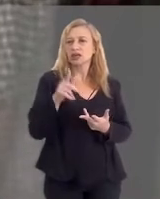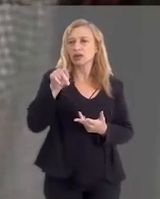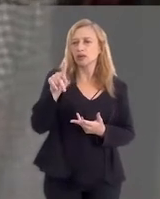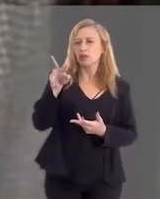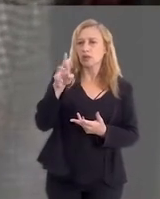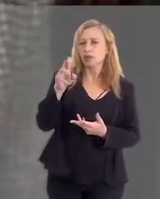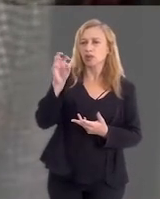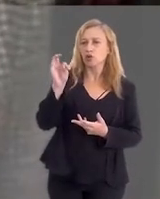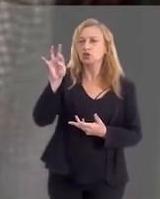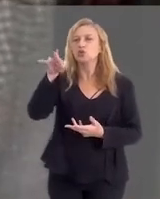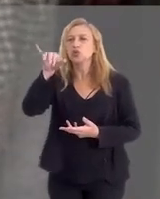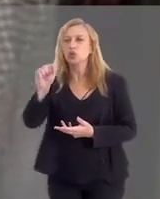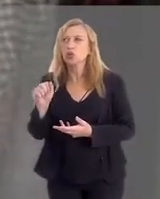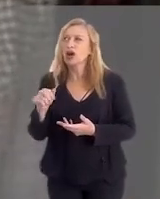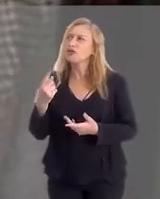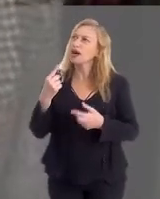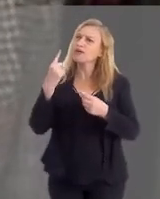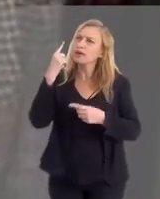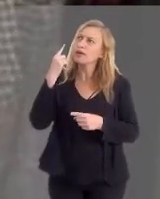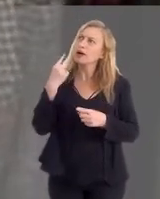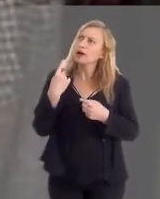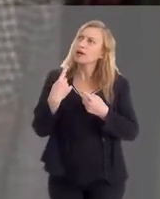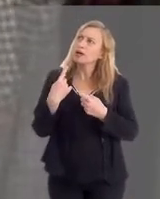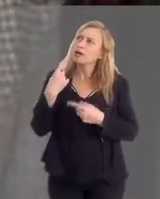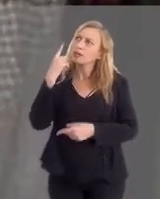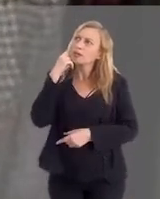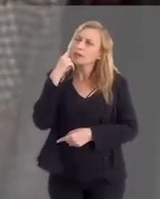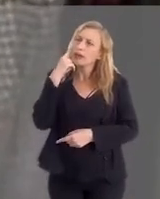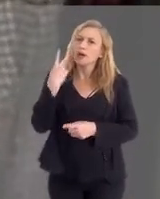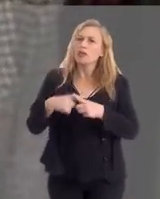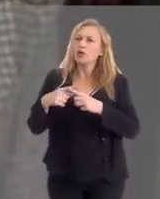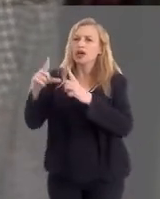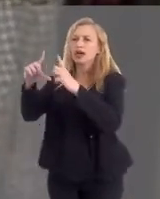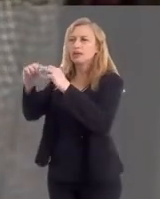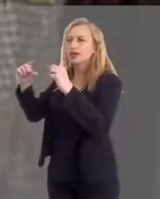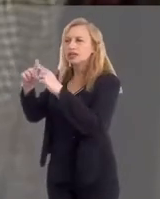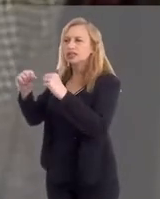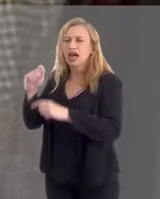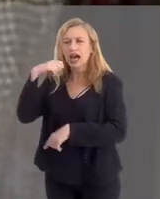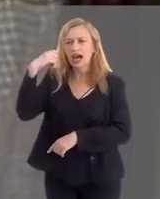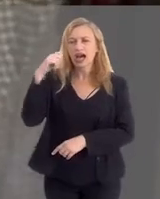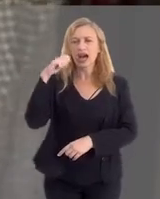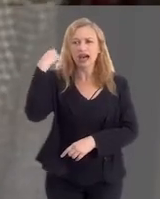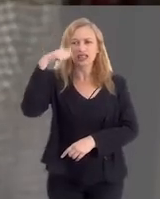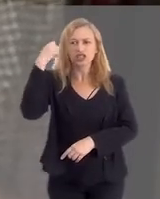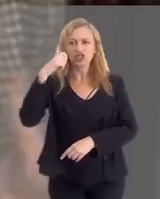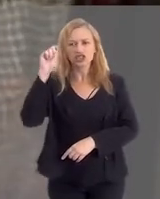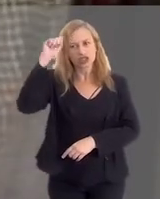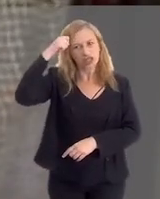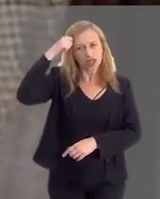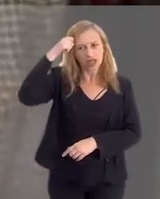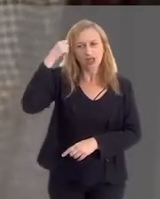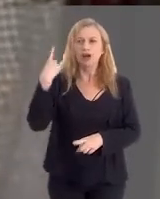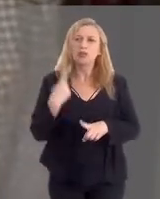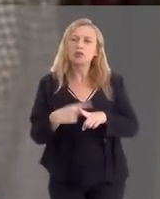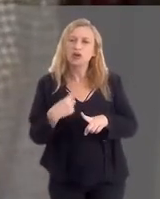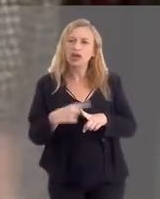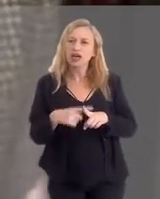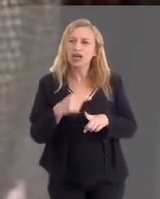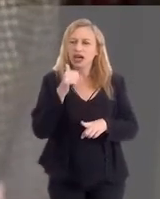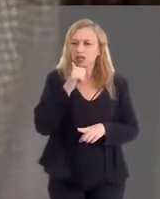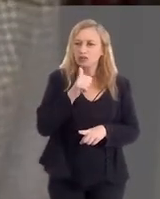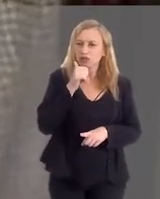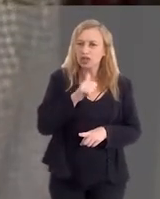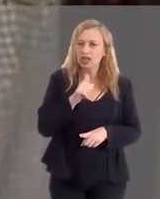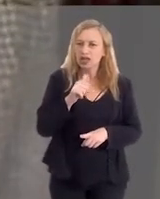uma indignação que era: por que que Brasília tem tantos artistas pretos? Por que que a cultura hip hop é tão forte? Por que que as mulheres são tão